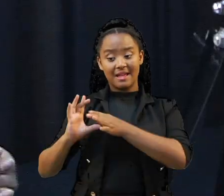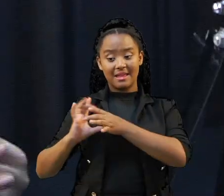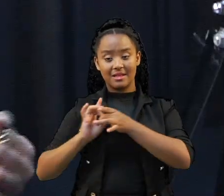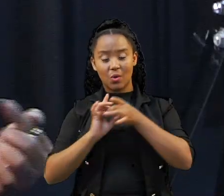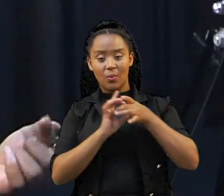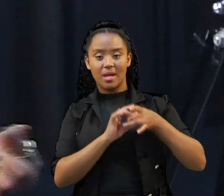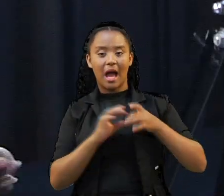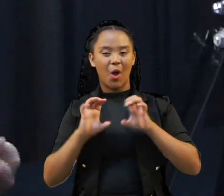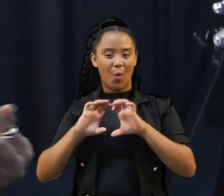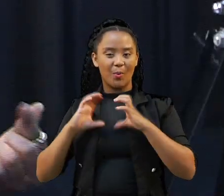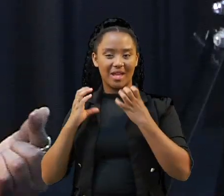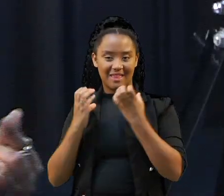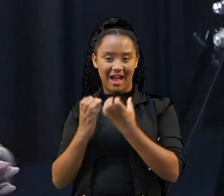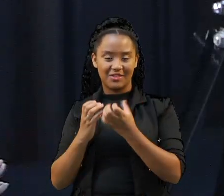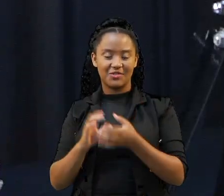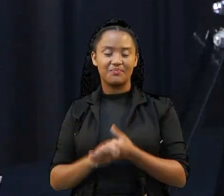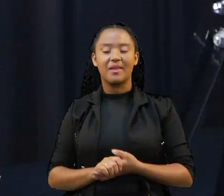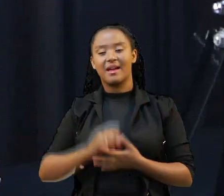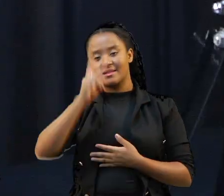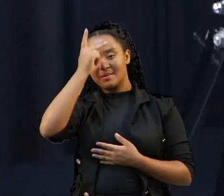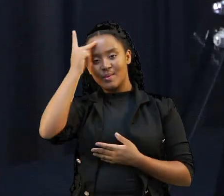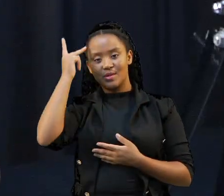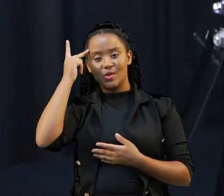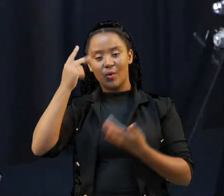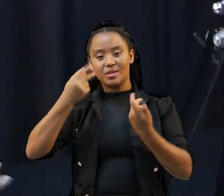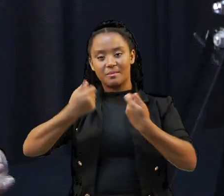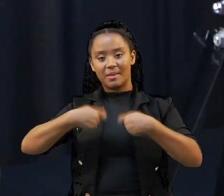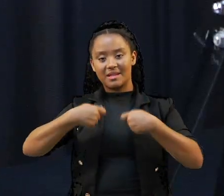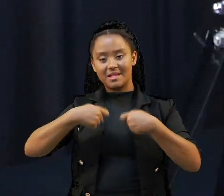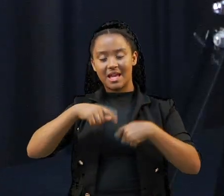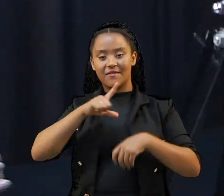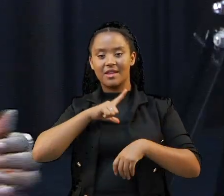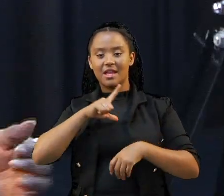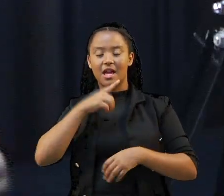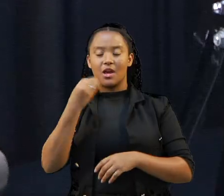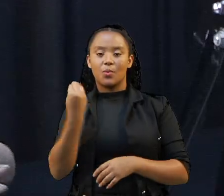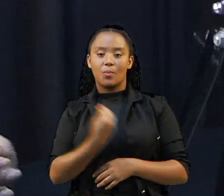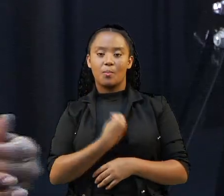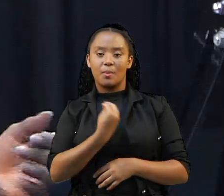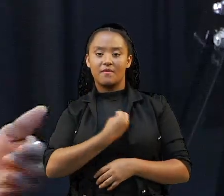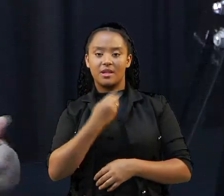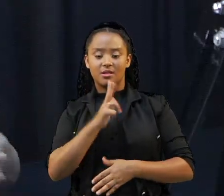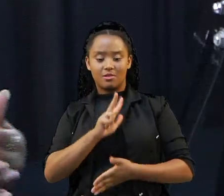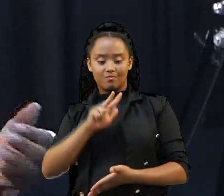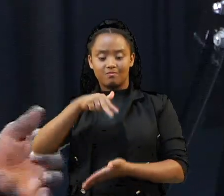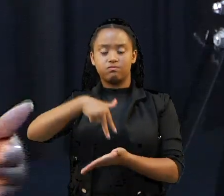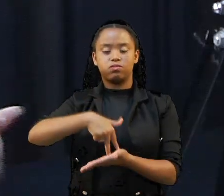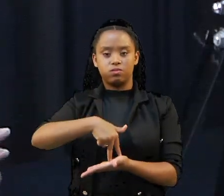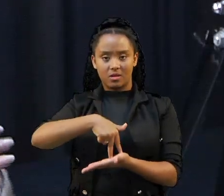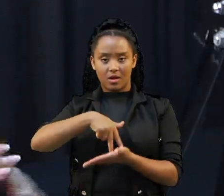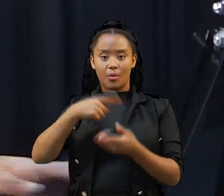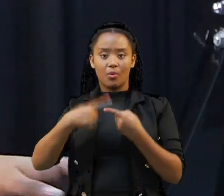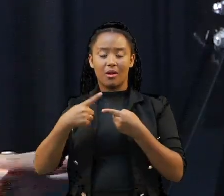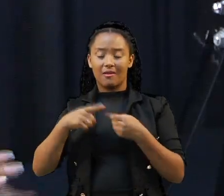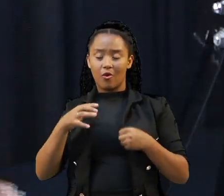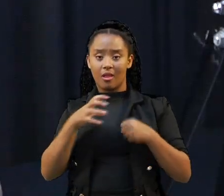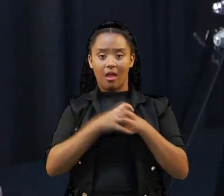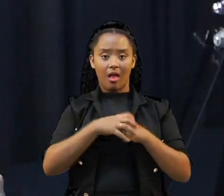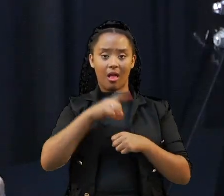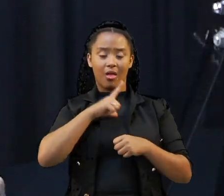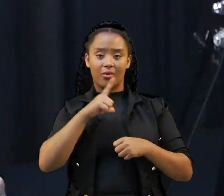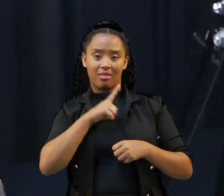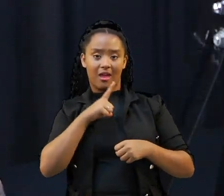assim, as comunidades, as pessoas lá tiveram que ter uma vida de resistência, né? Resistir de novo, apesar da colonização,